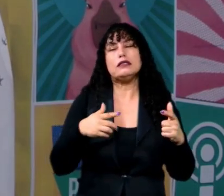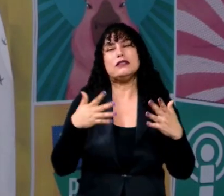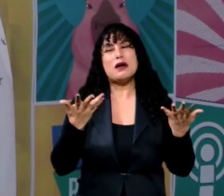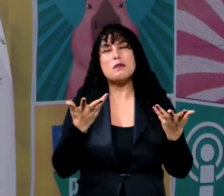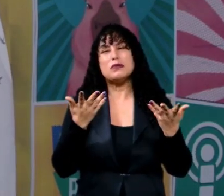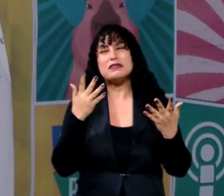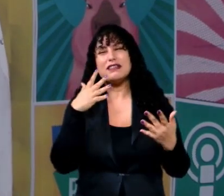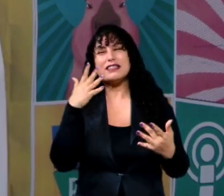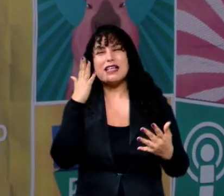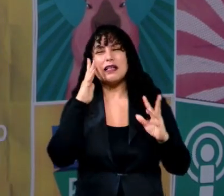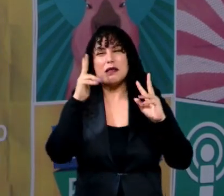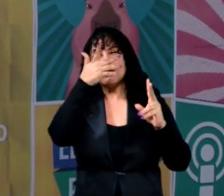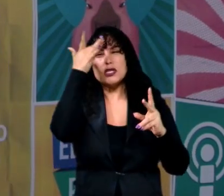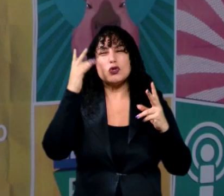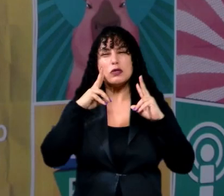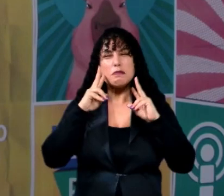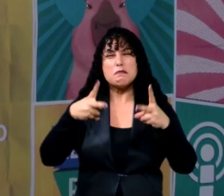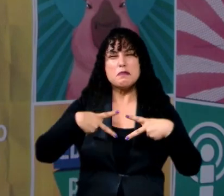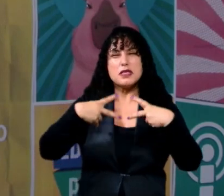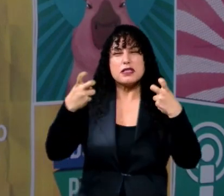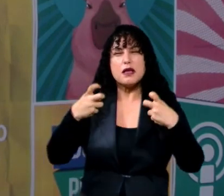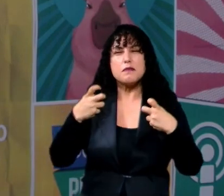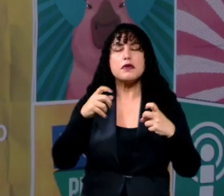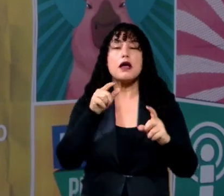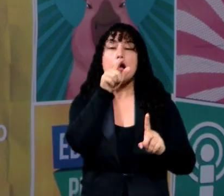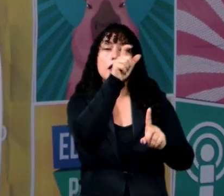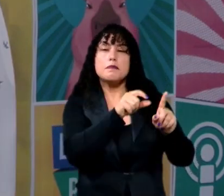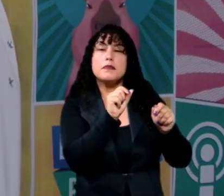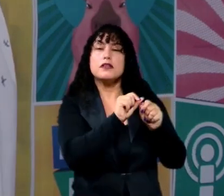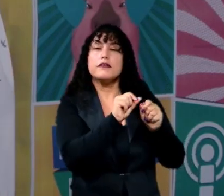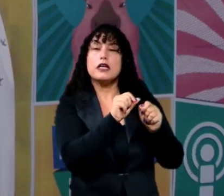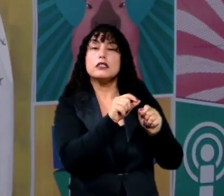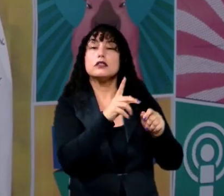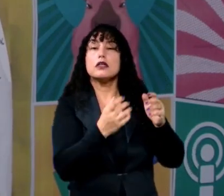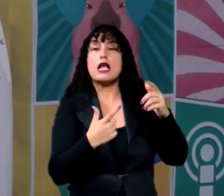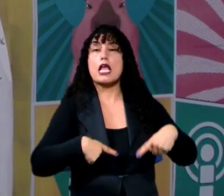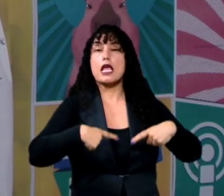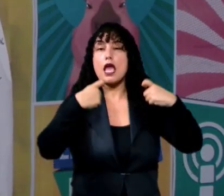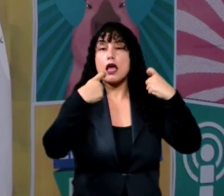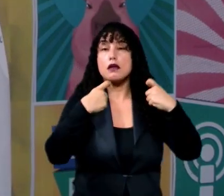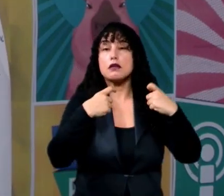previsível. As guerras são feitas por pessoas que mal têm tempo para respirar.